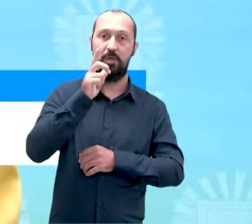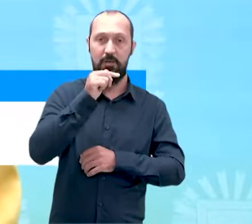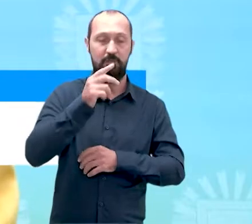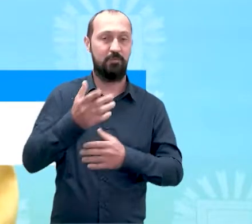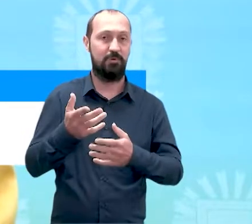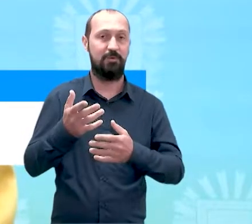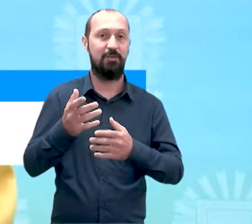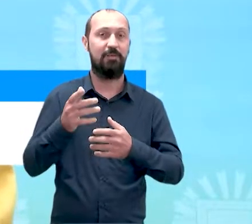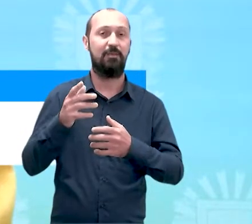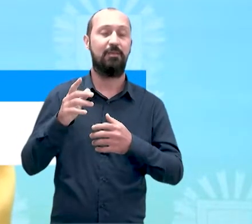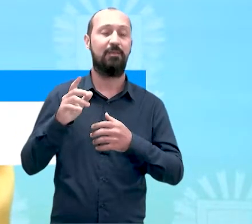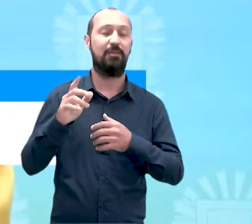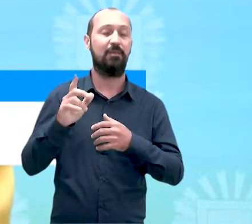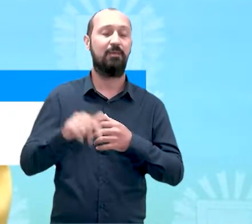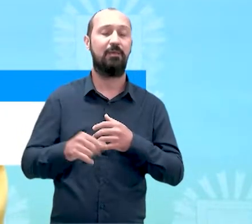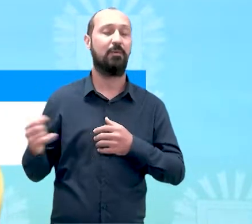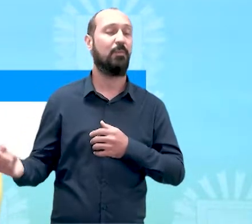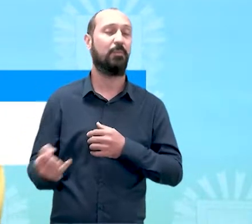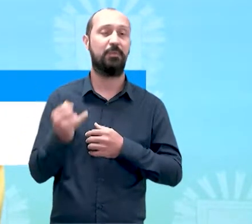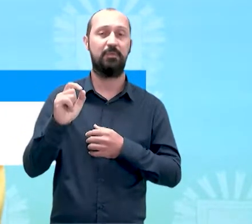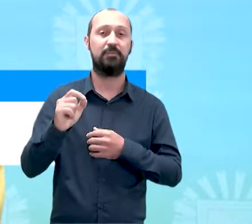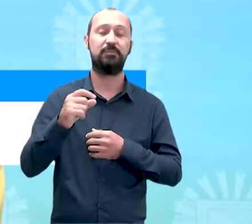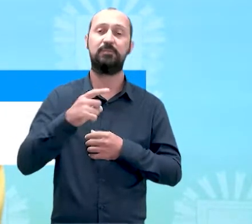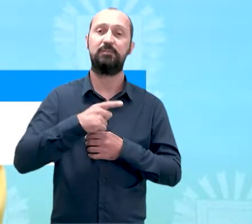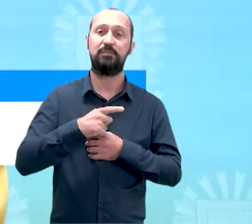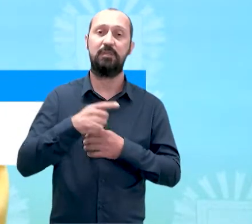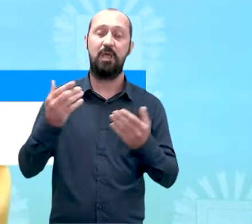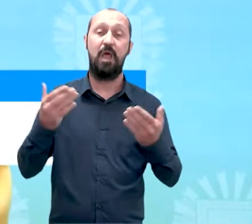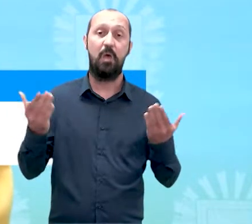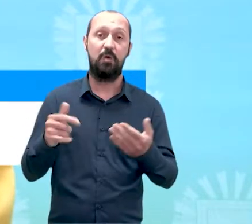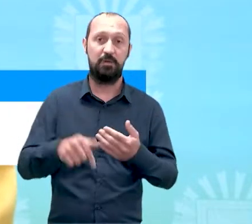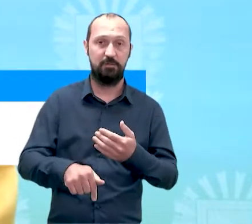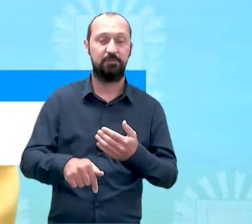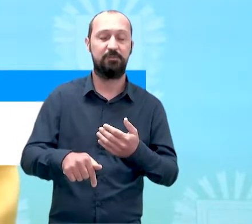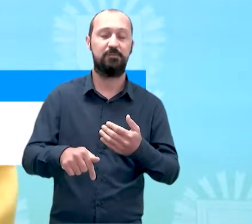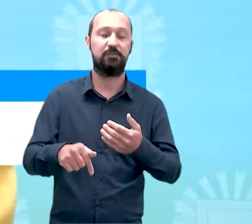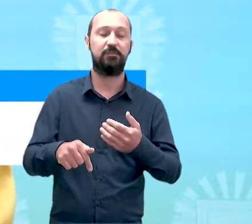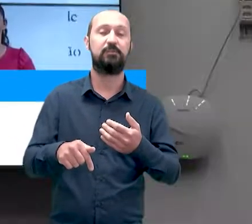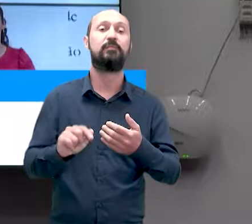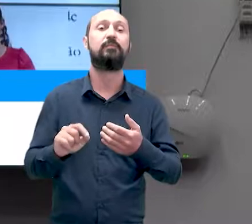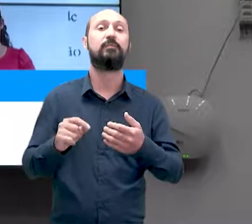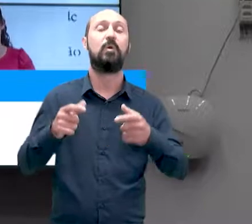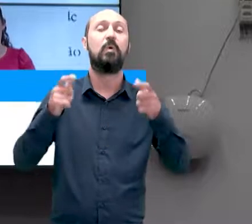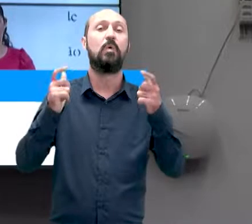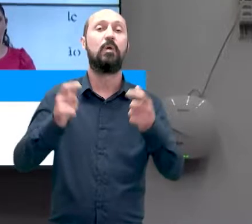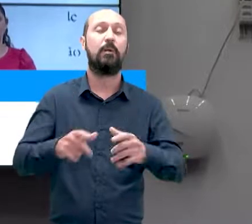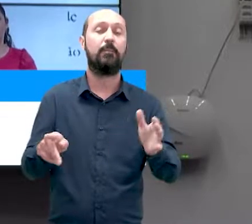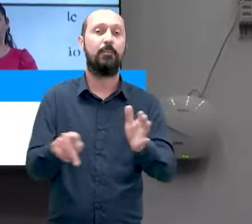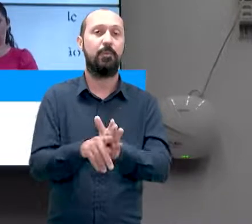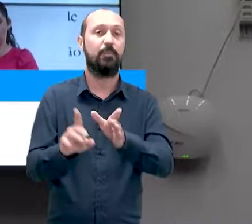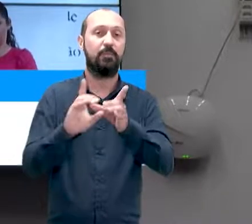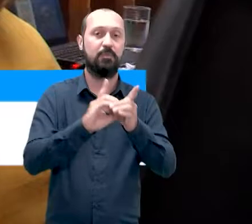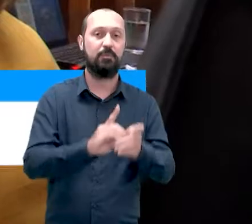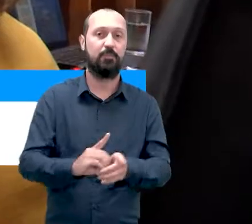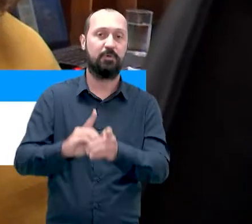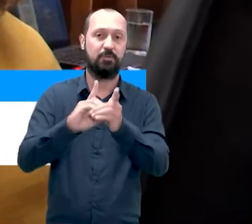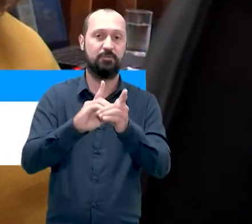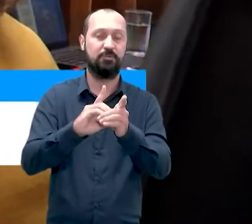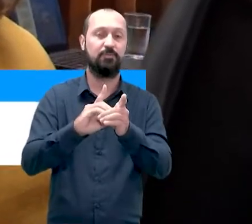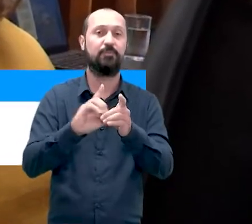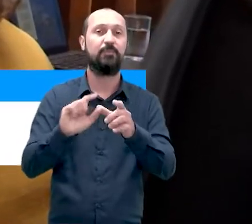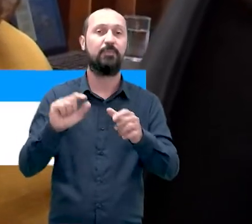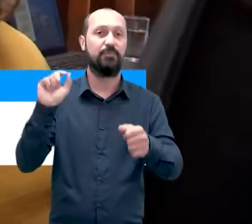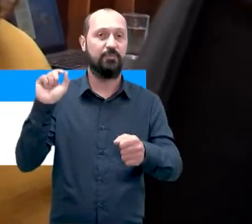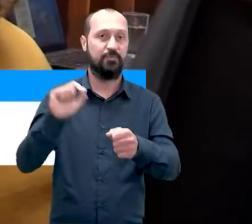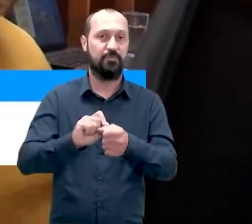empresas privadas que utilizam águas. E é extremamente importante trazer nesta Casa de Leis, onde há